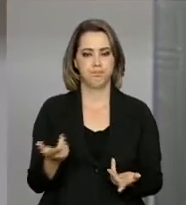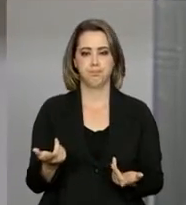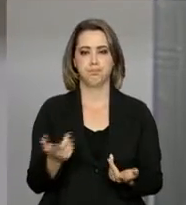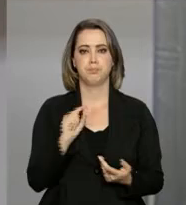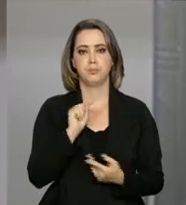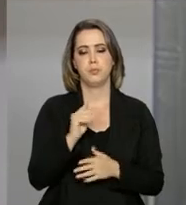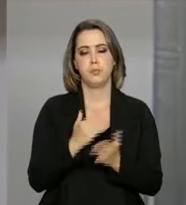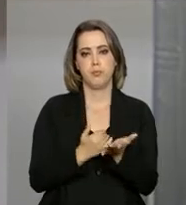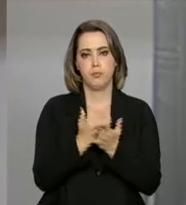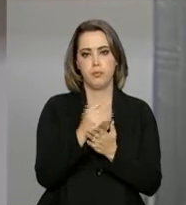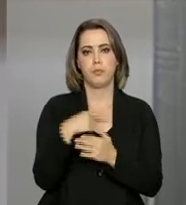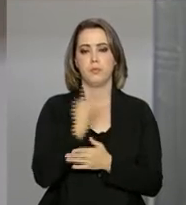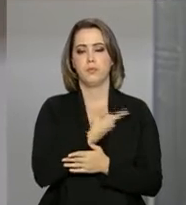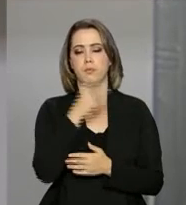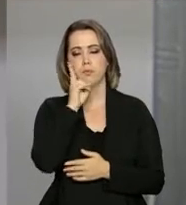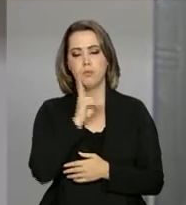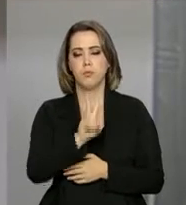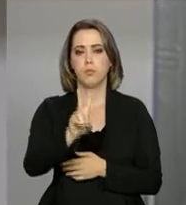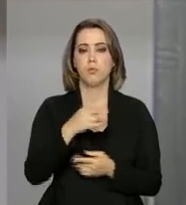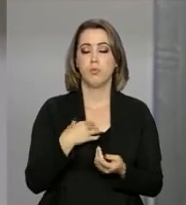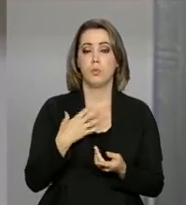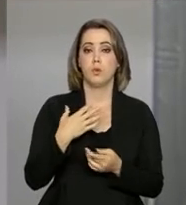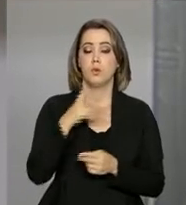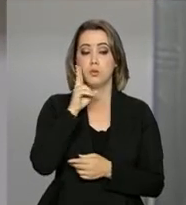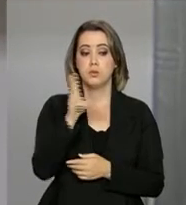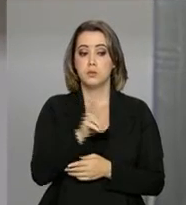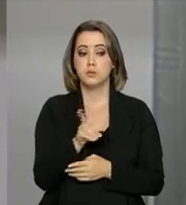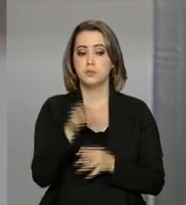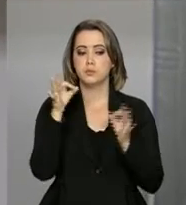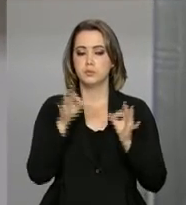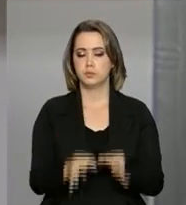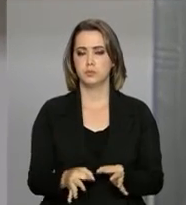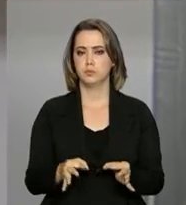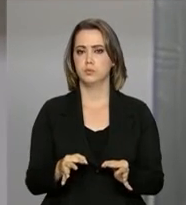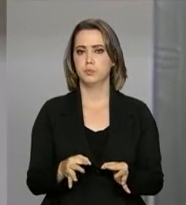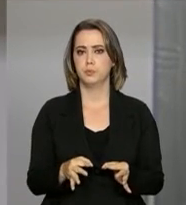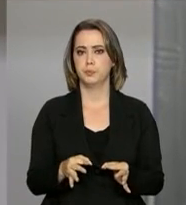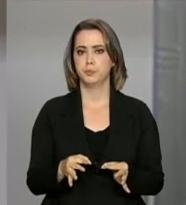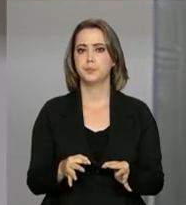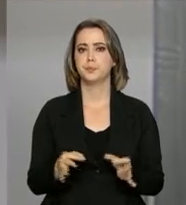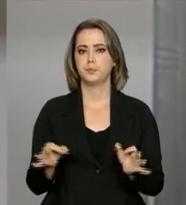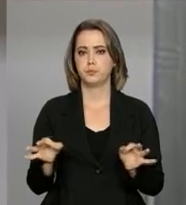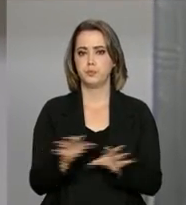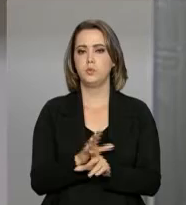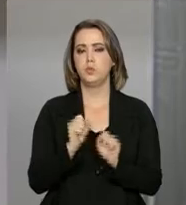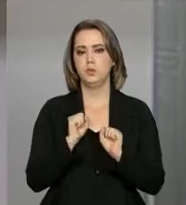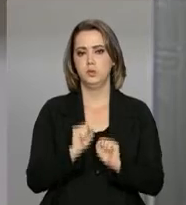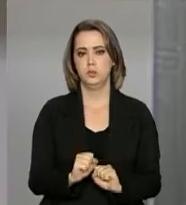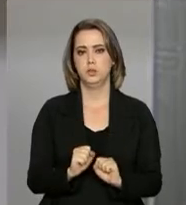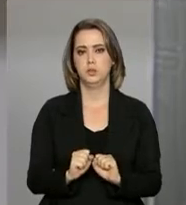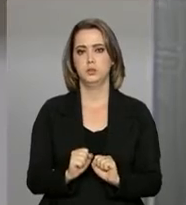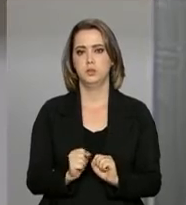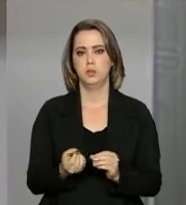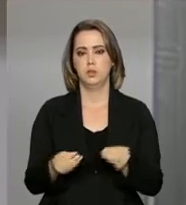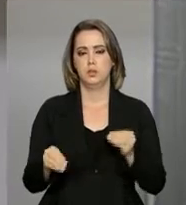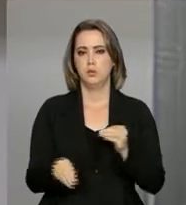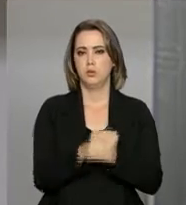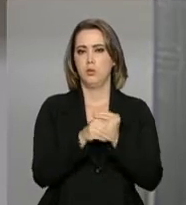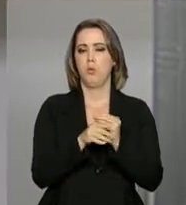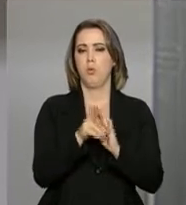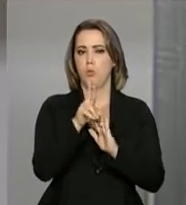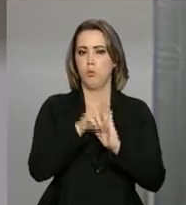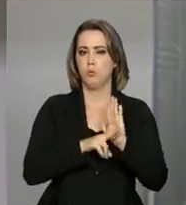do momento em que nós avaliamos essas decisões precisamente diante e concluímos que é possível se incluir no relatório